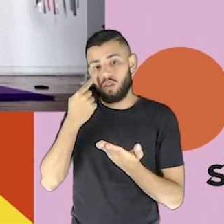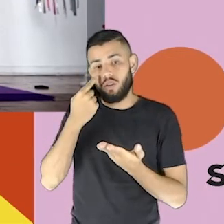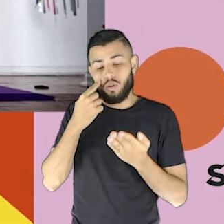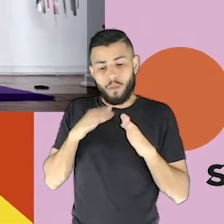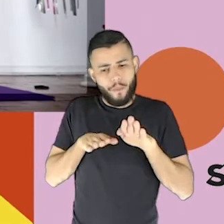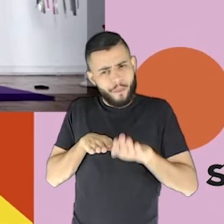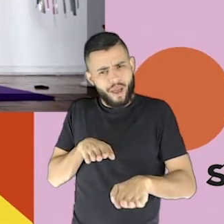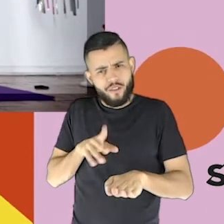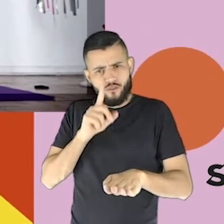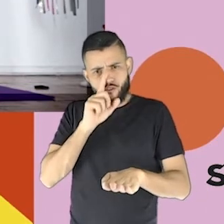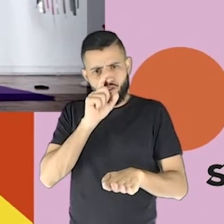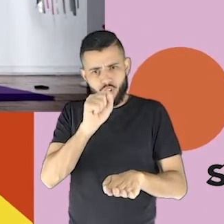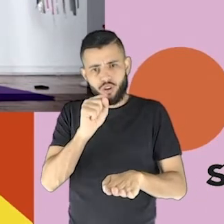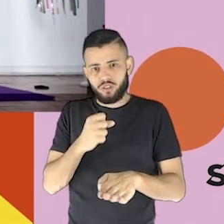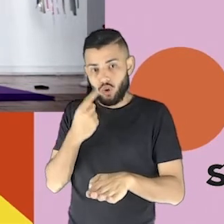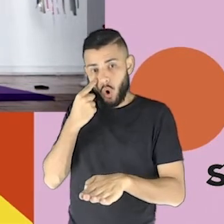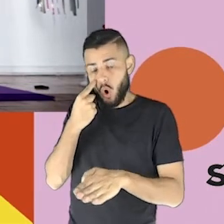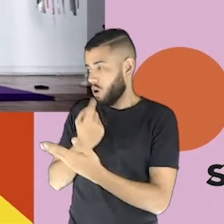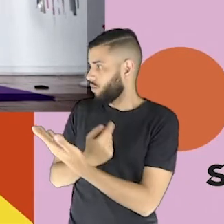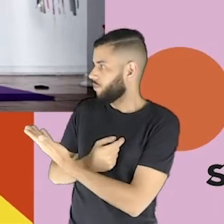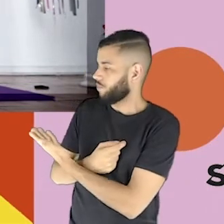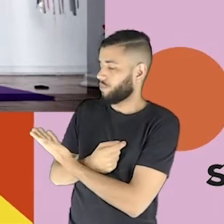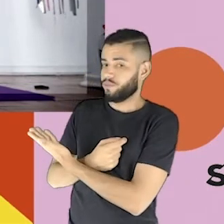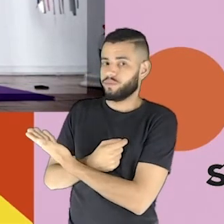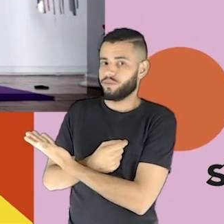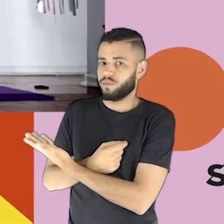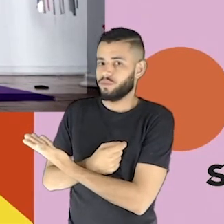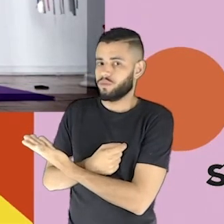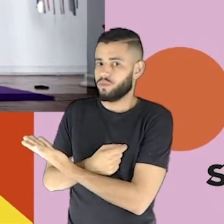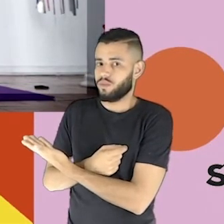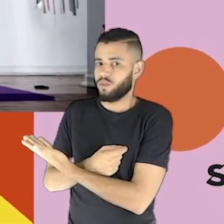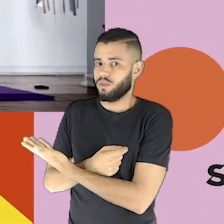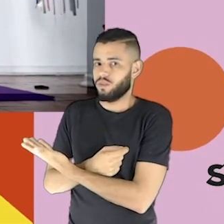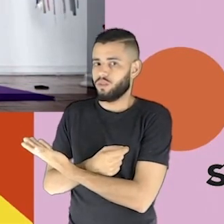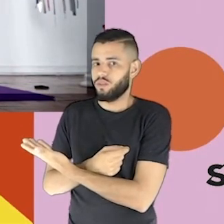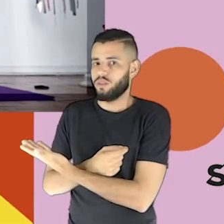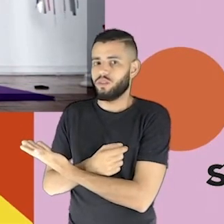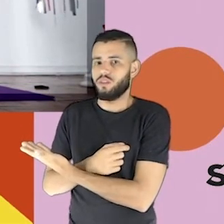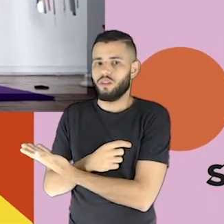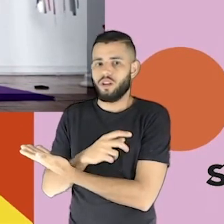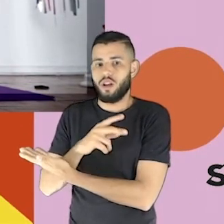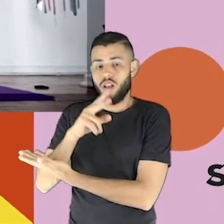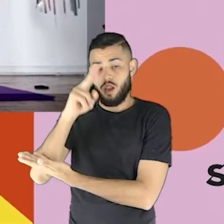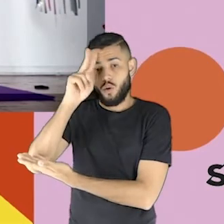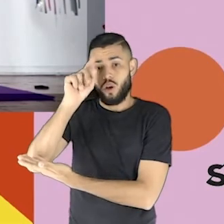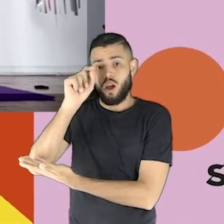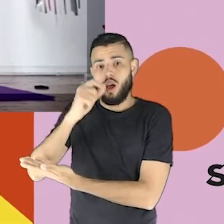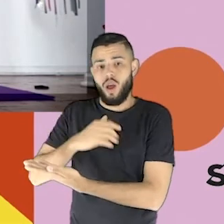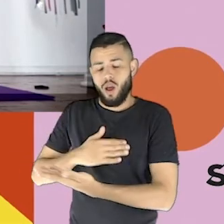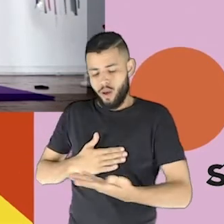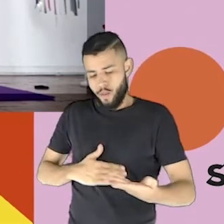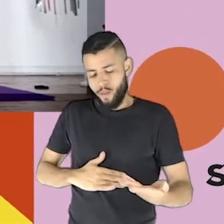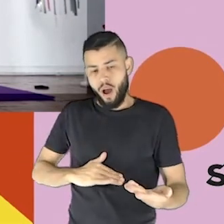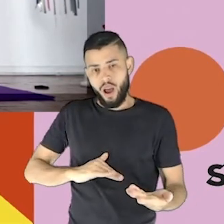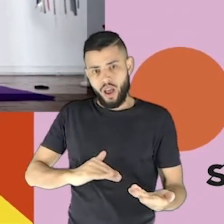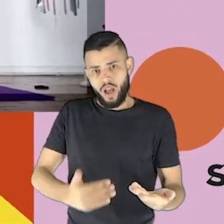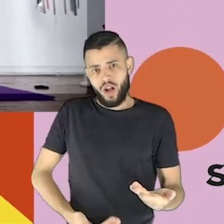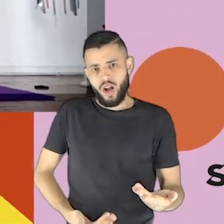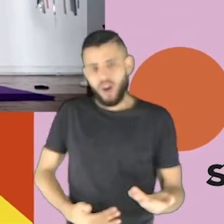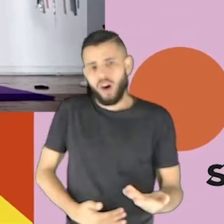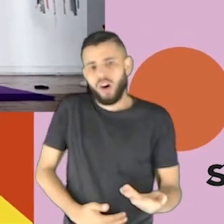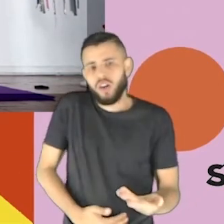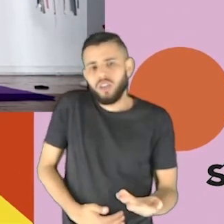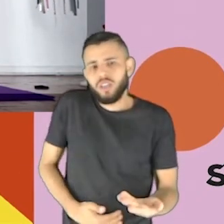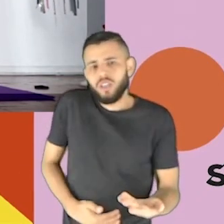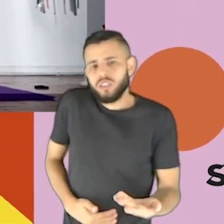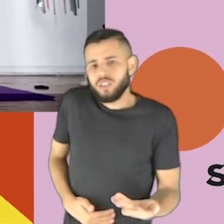minha mão esquerda vai vir ao lado do meu pé esquerdo. Lembra que a barriga, ó, quem tiver a barriga que nem eu, puxa aqui pra fora pra gente